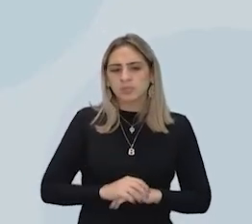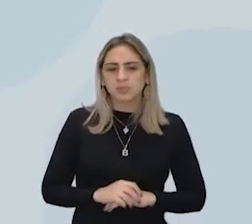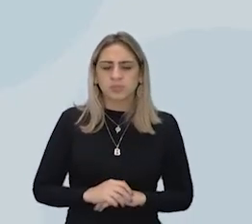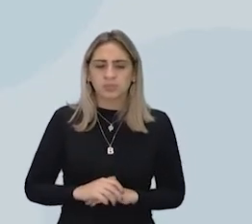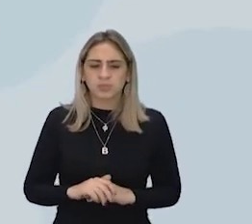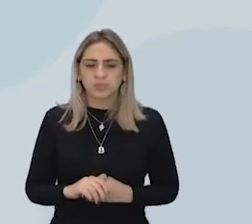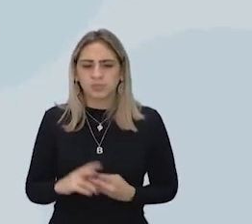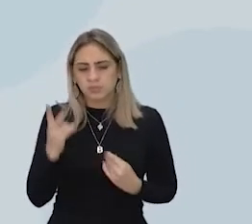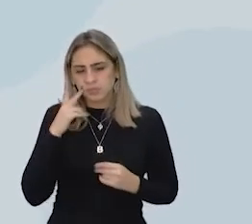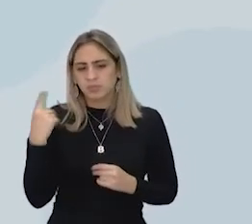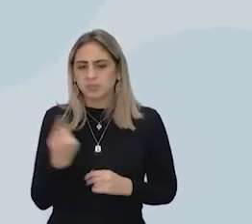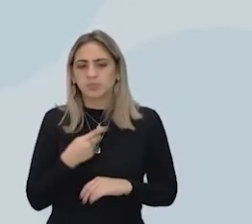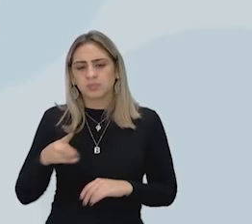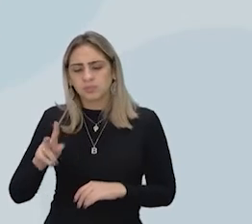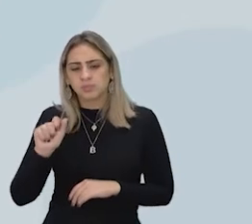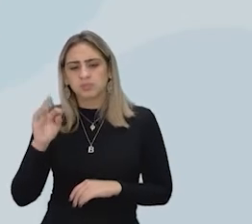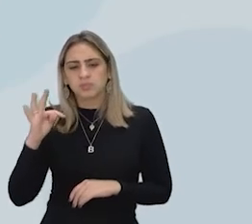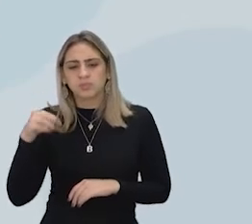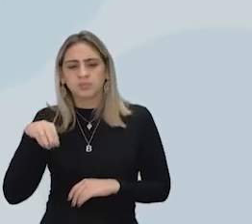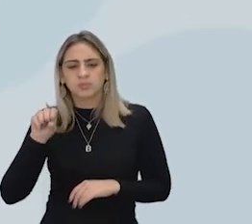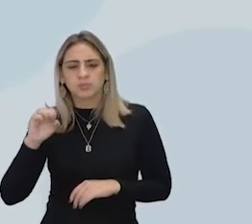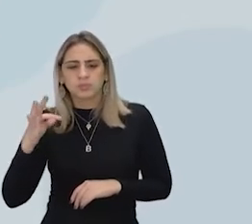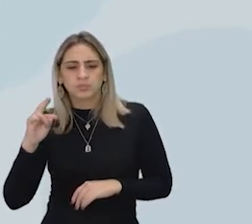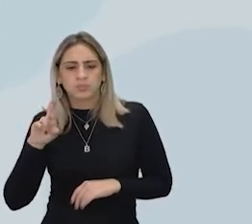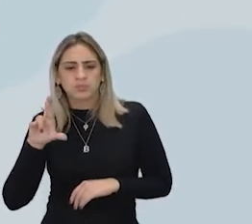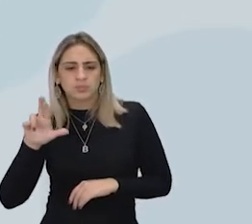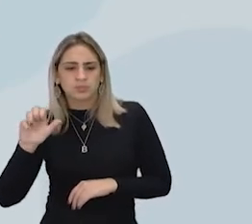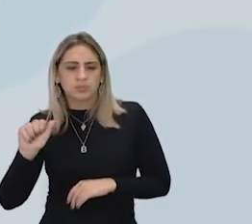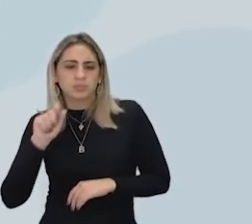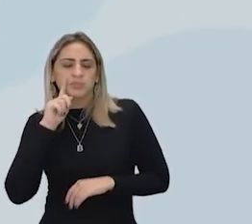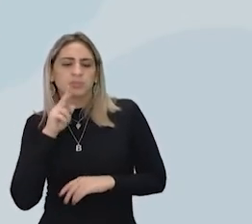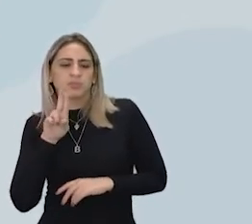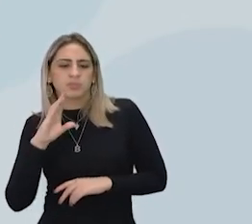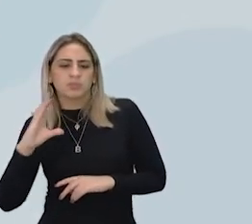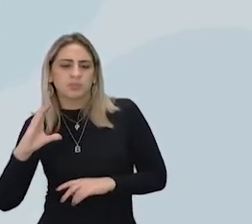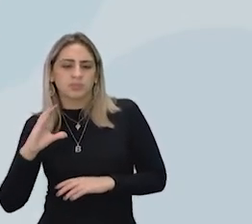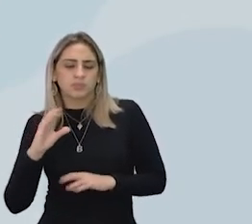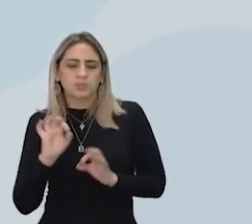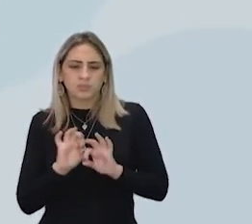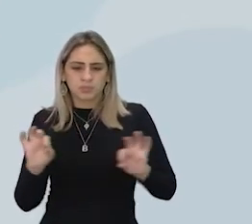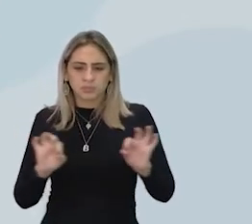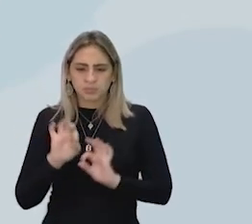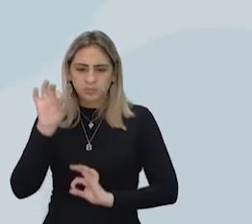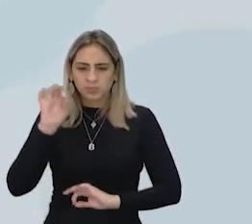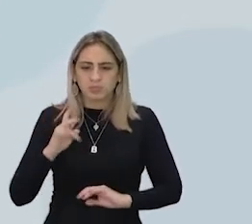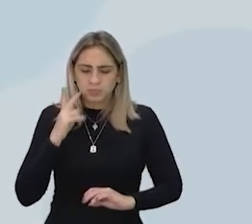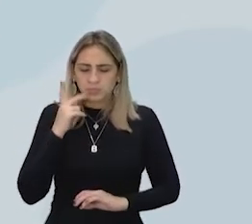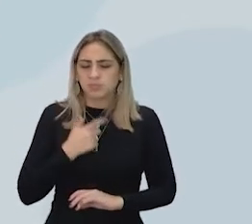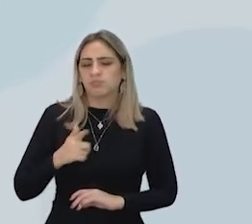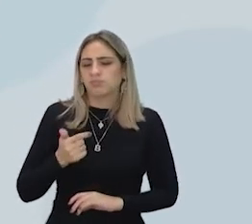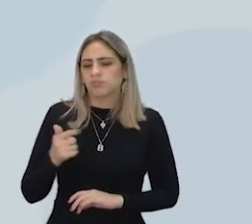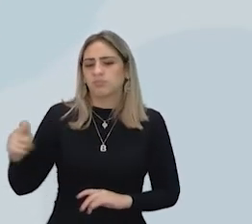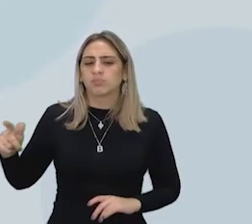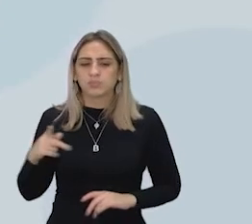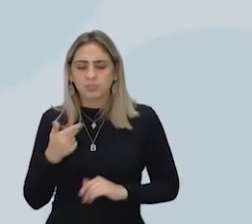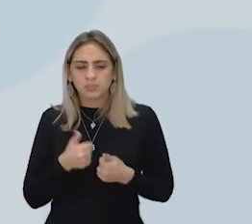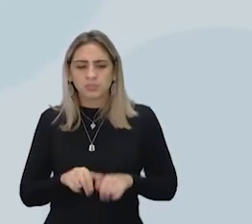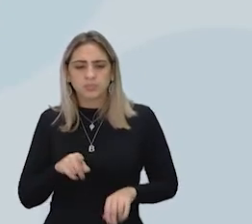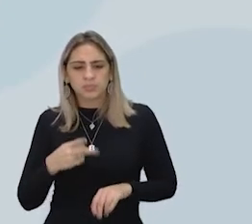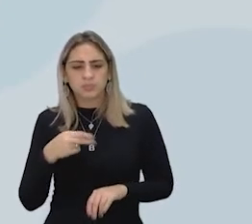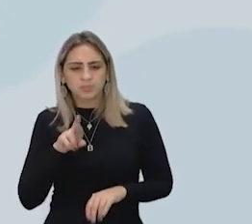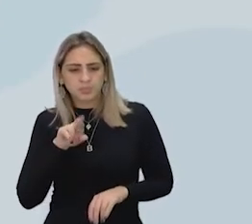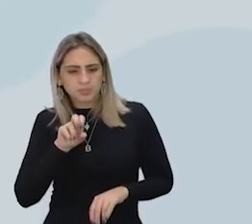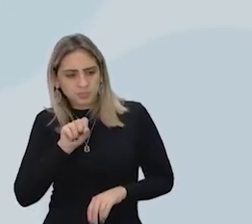sempre uma atmosfera, tá bom? A atmosfera é a unidade de medida, mas tem outras também. Mas aqui a gente vai falar sempre de